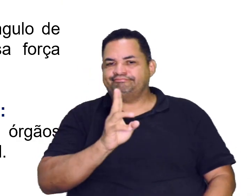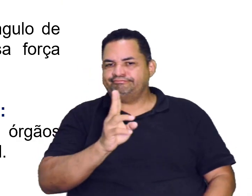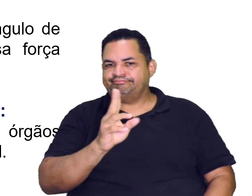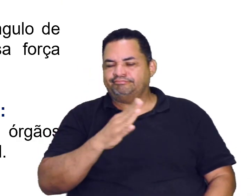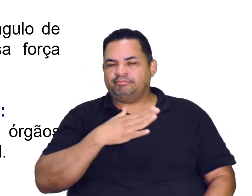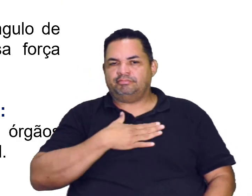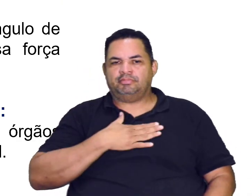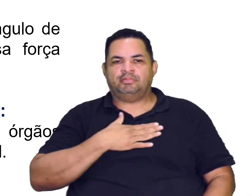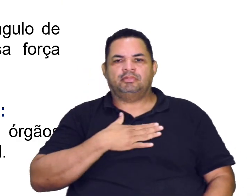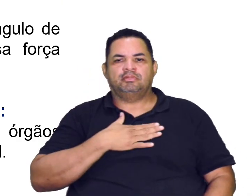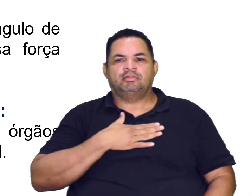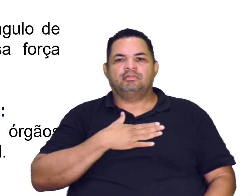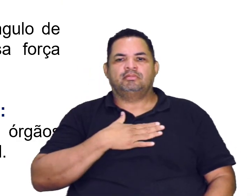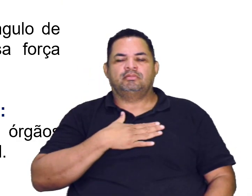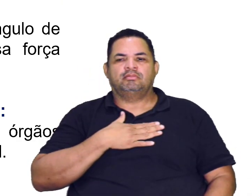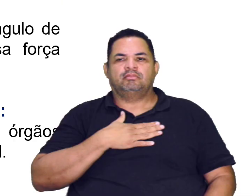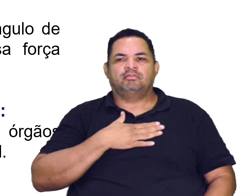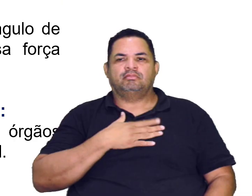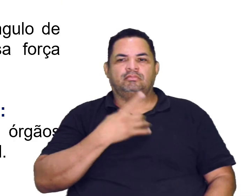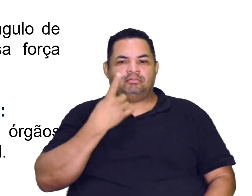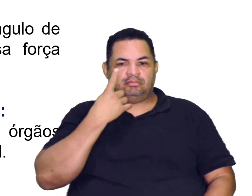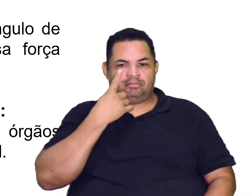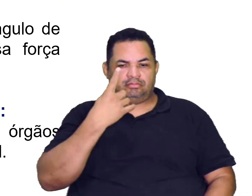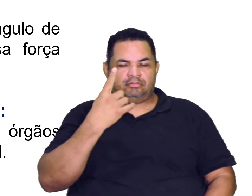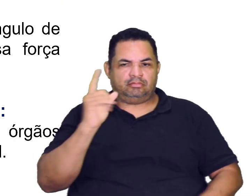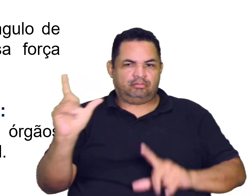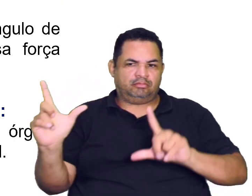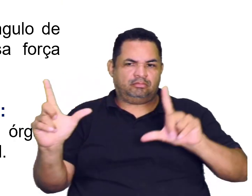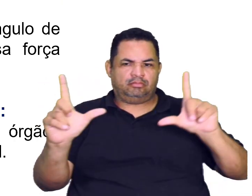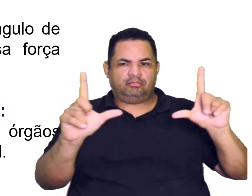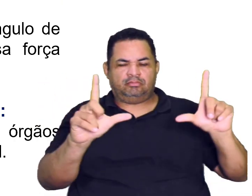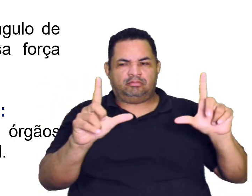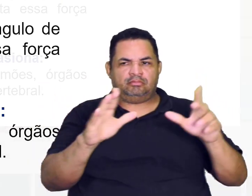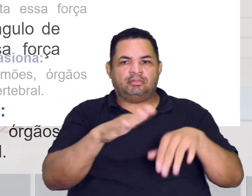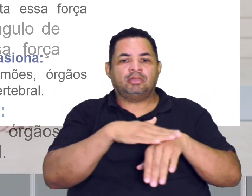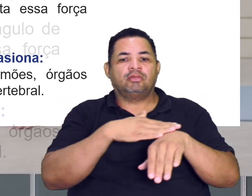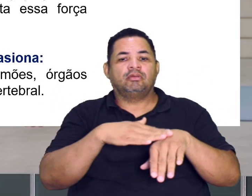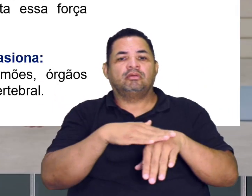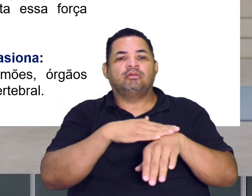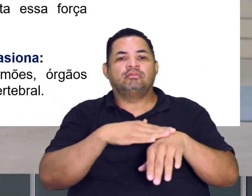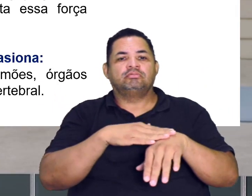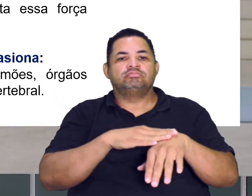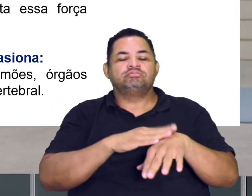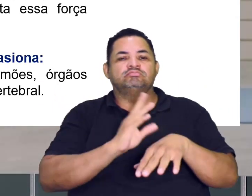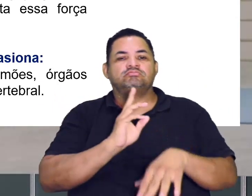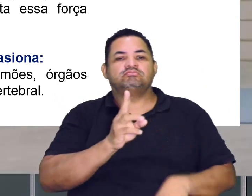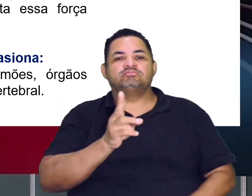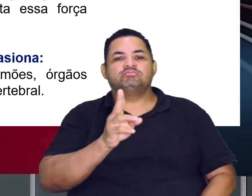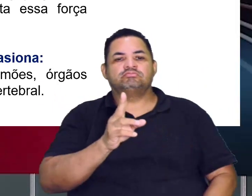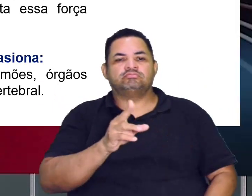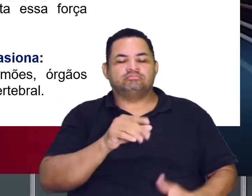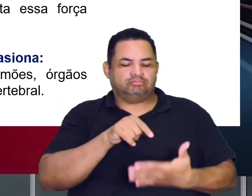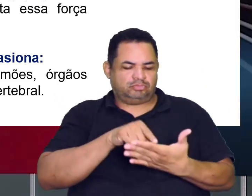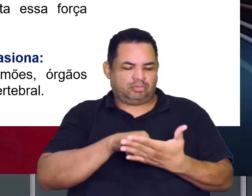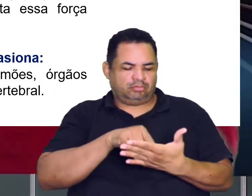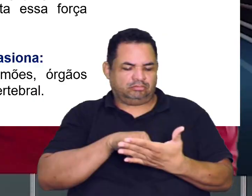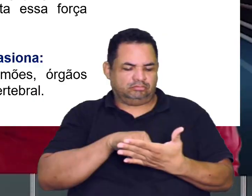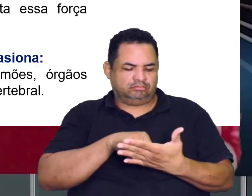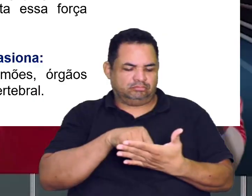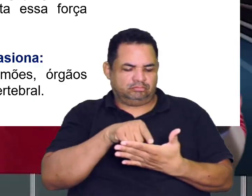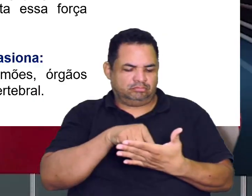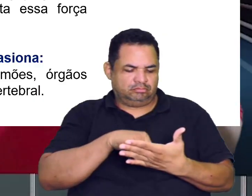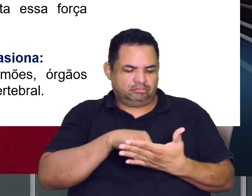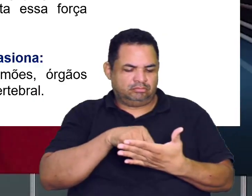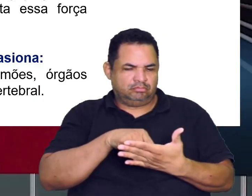fico com o meu celular, gente, e aí eu vou entrar agora aqui nesse slide para conversar com você. Cada vez que eu fico aqui, né, olhando para o